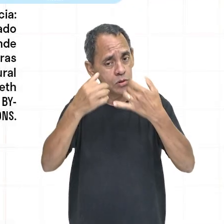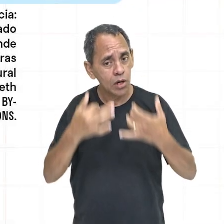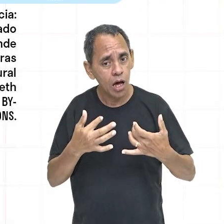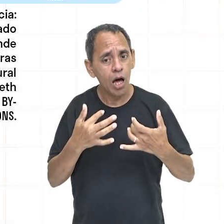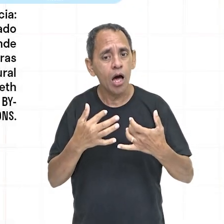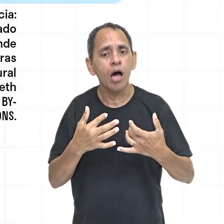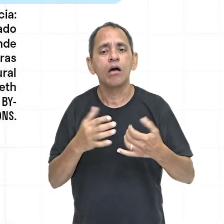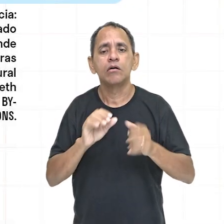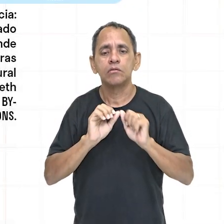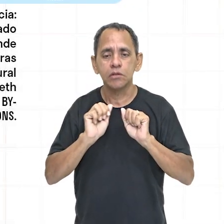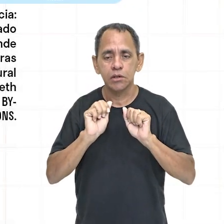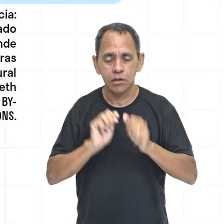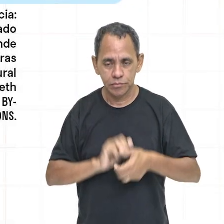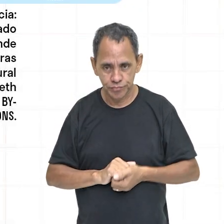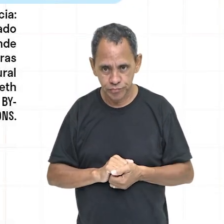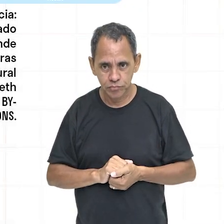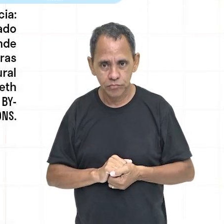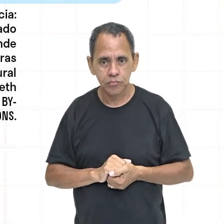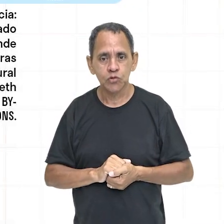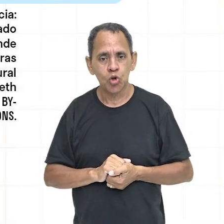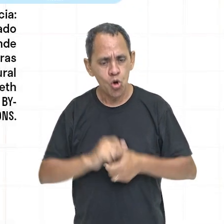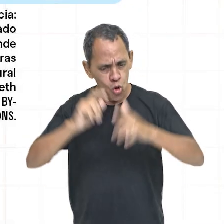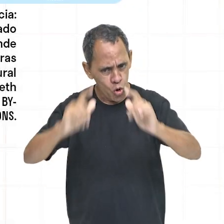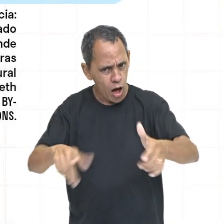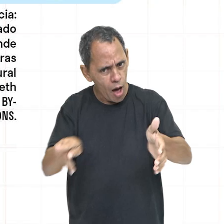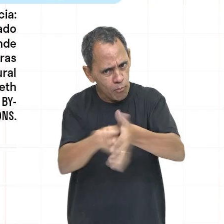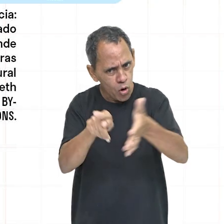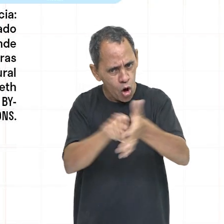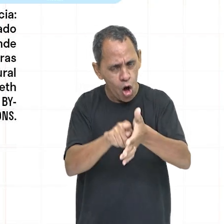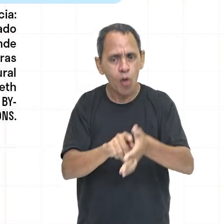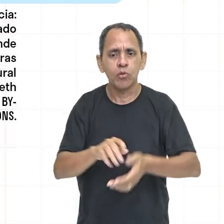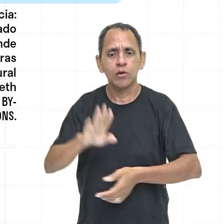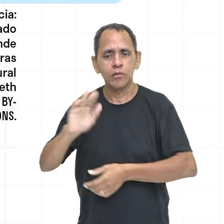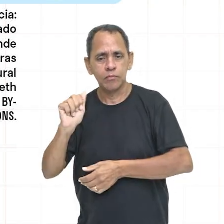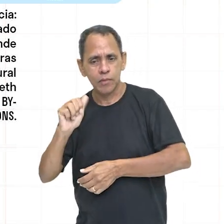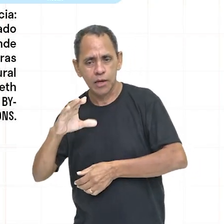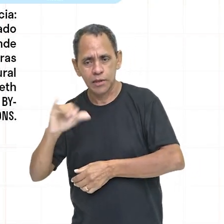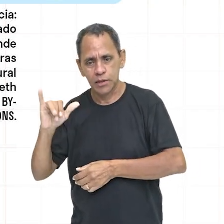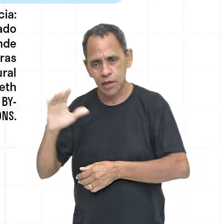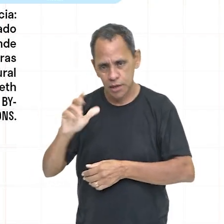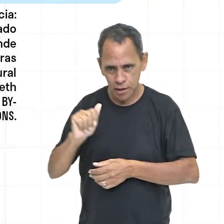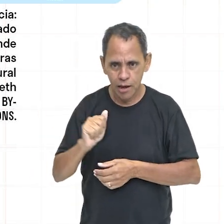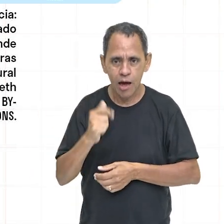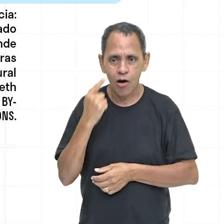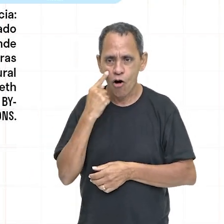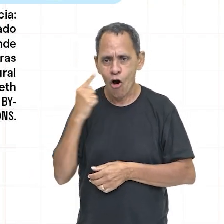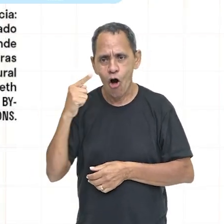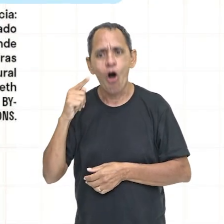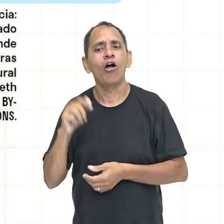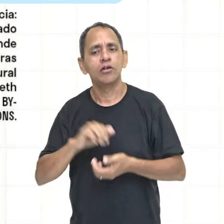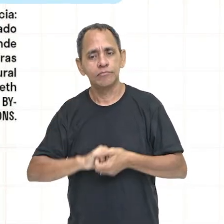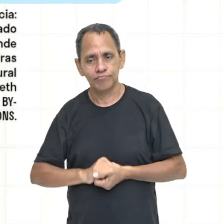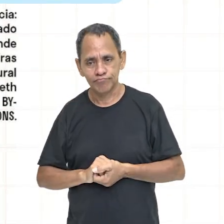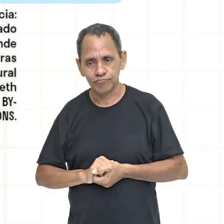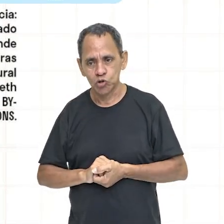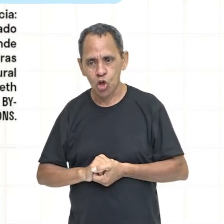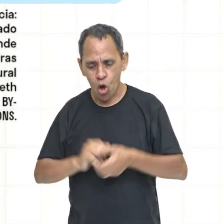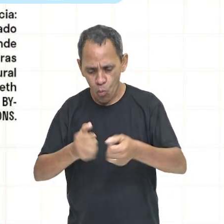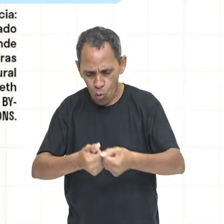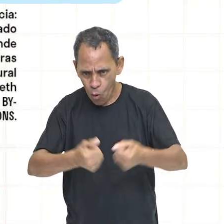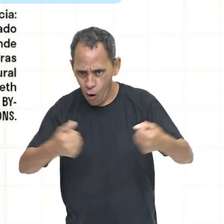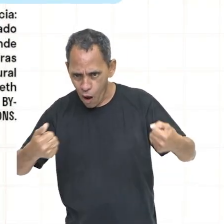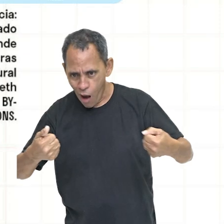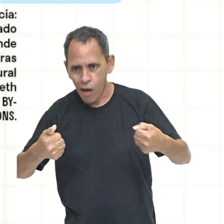Bacia Artesiana. Vamos observar inicialmente esse mapa. Observem essa parte